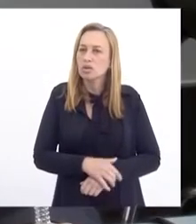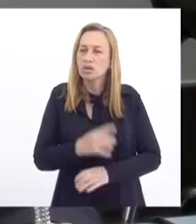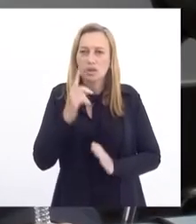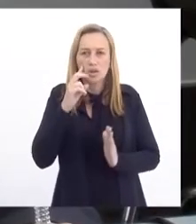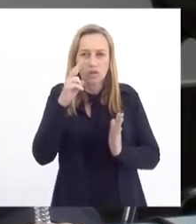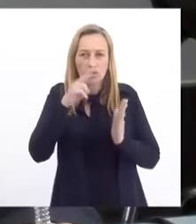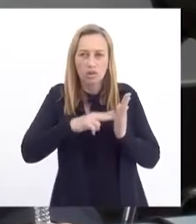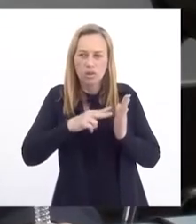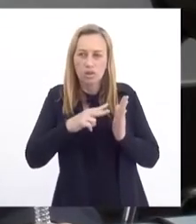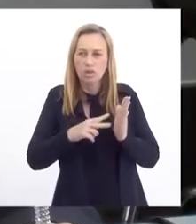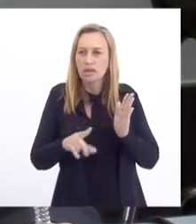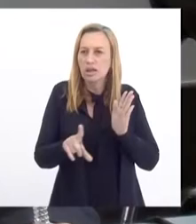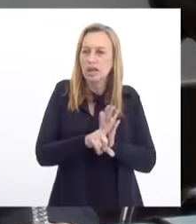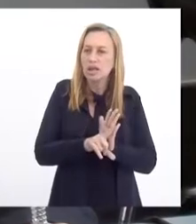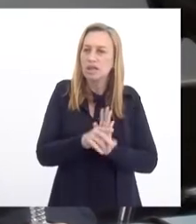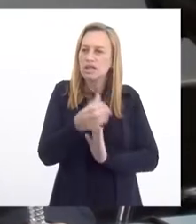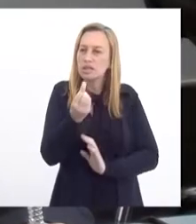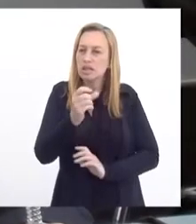lei